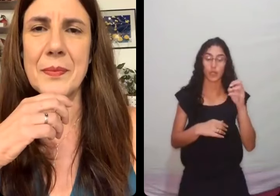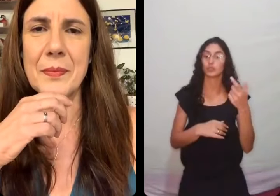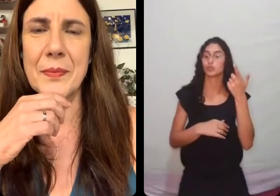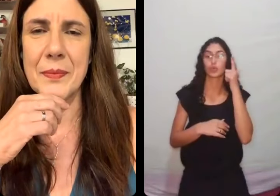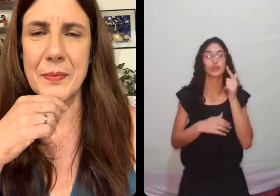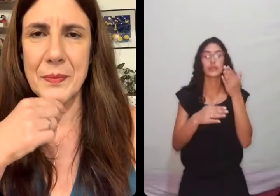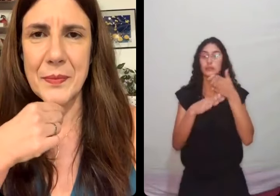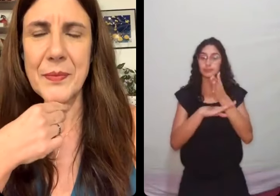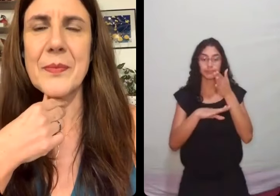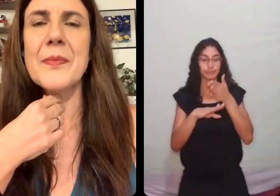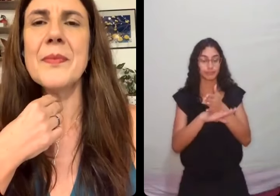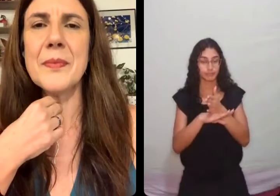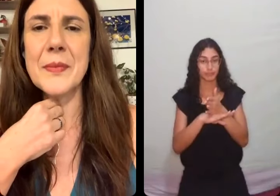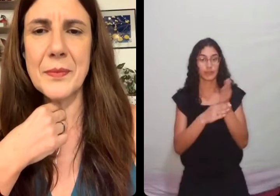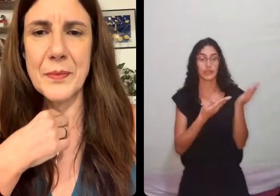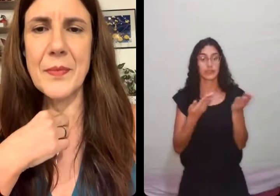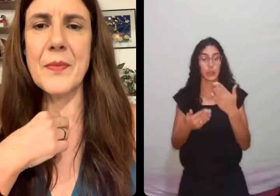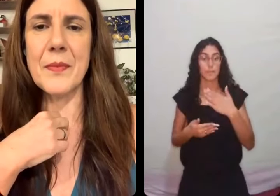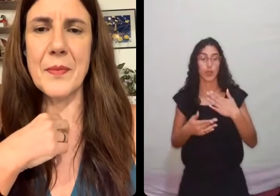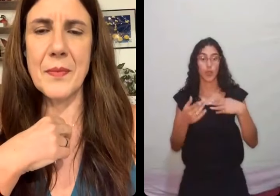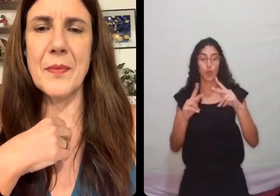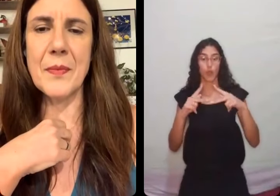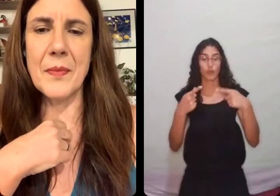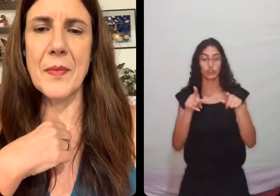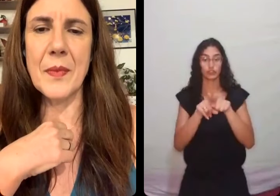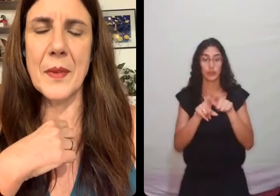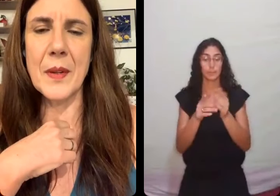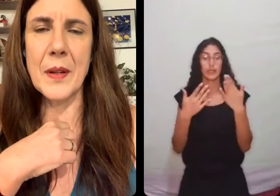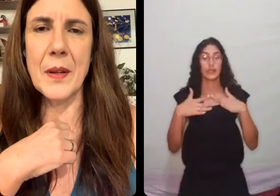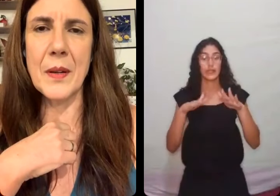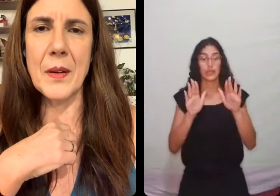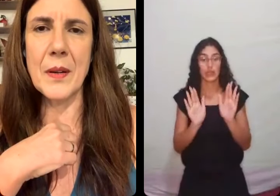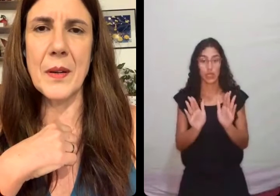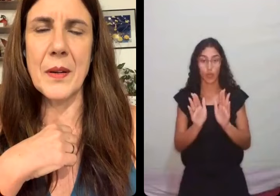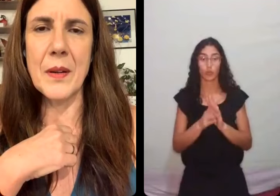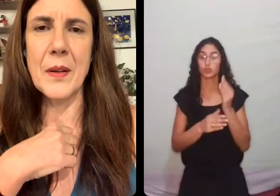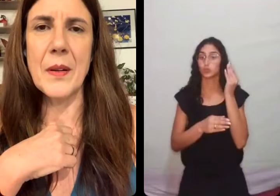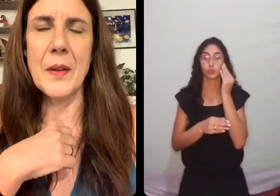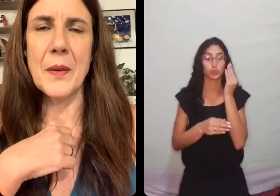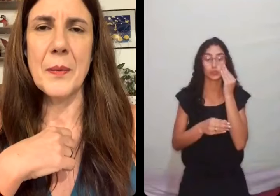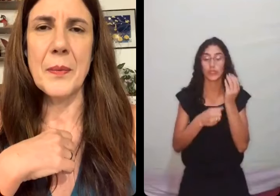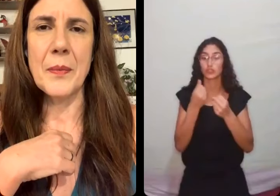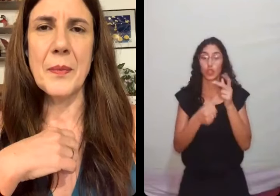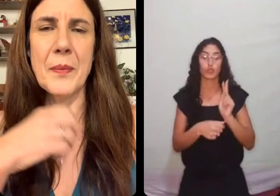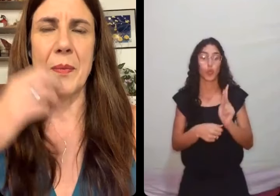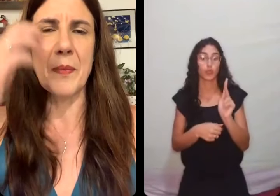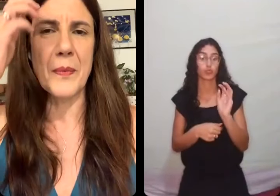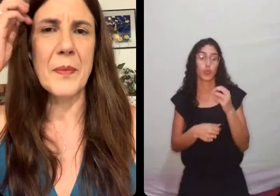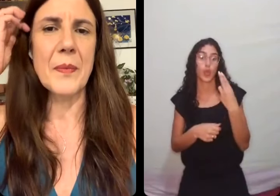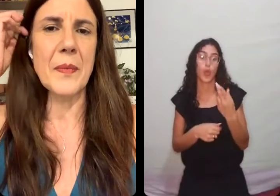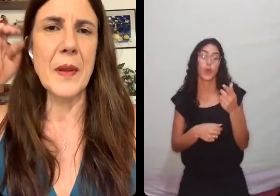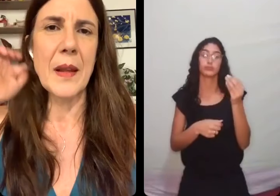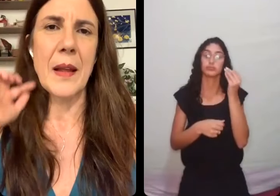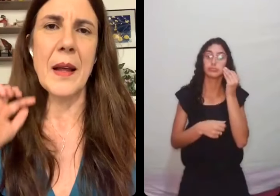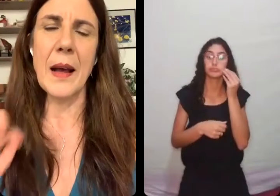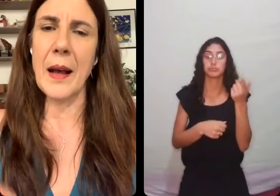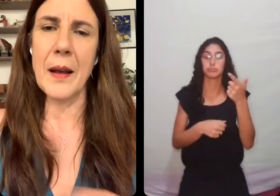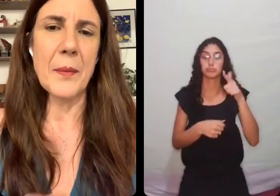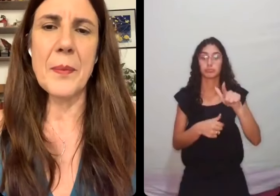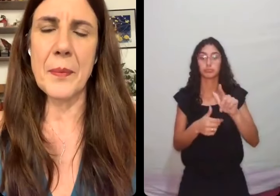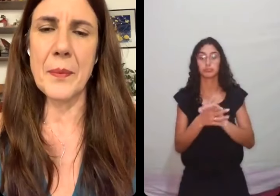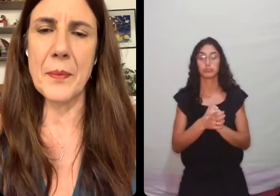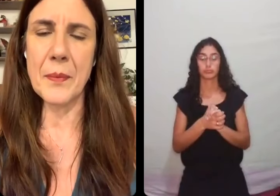convite. Então, não sei se a gente segue ou a gente tenta de novo. Porque aqui